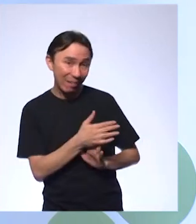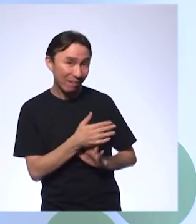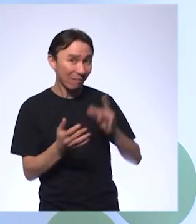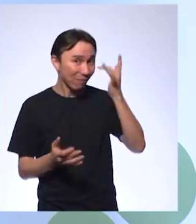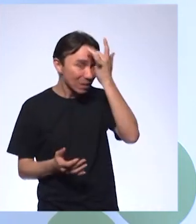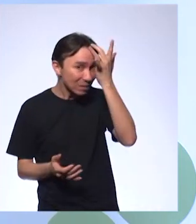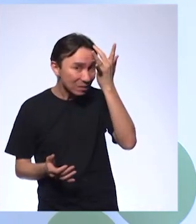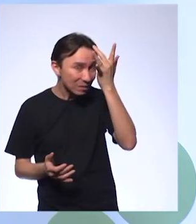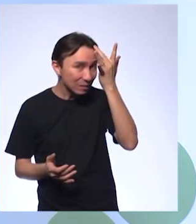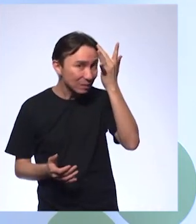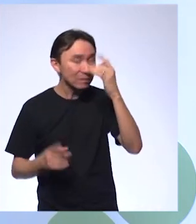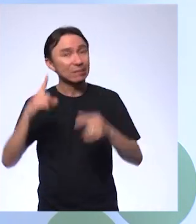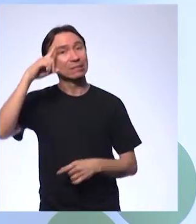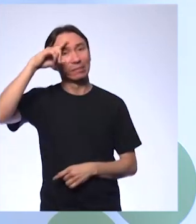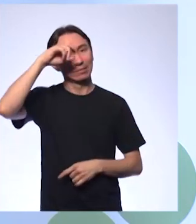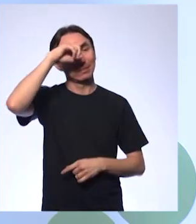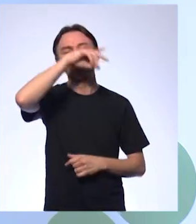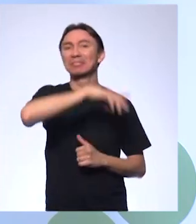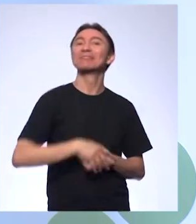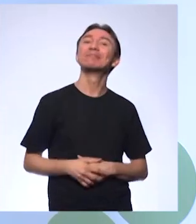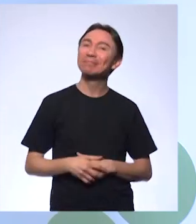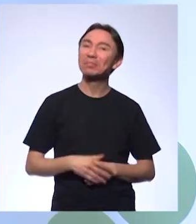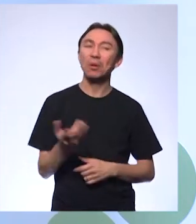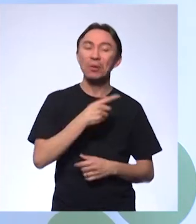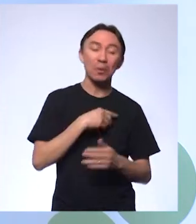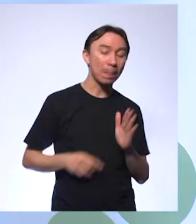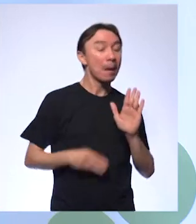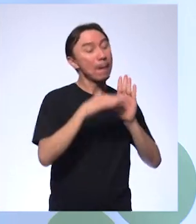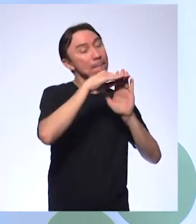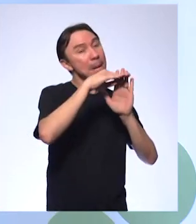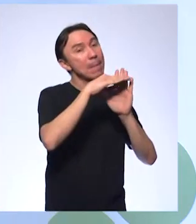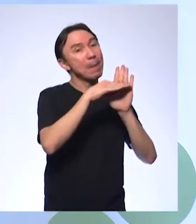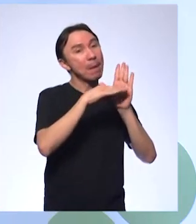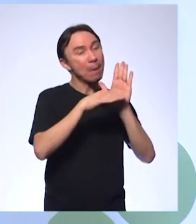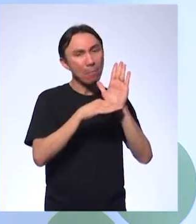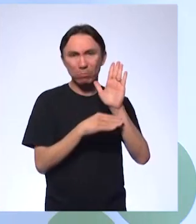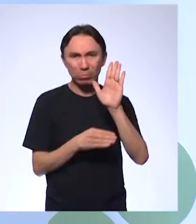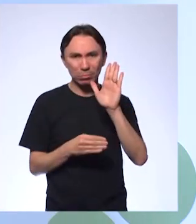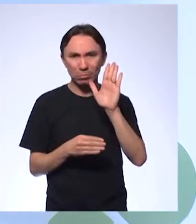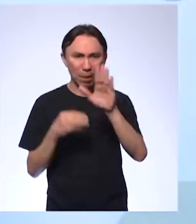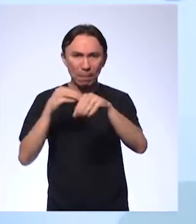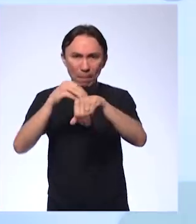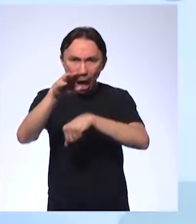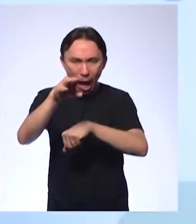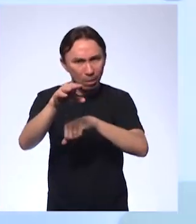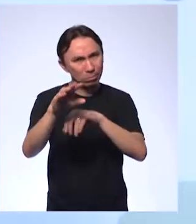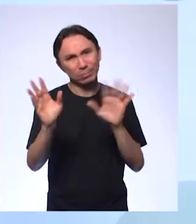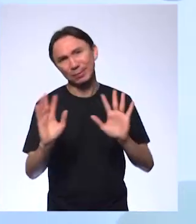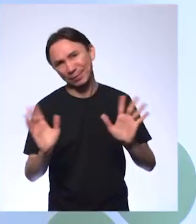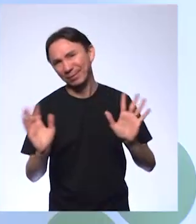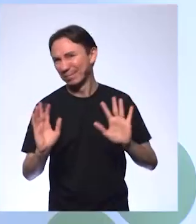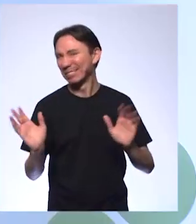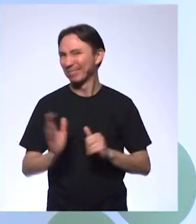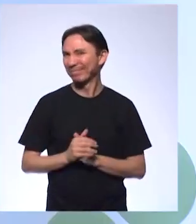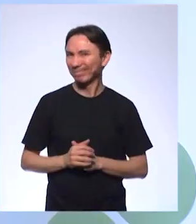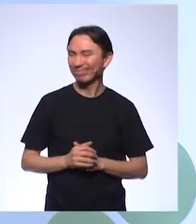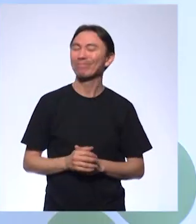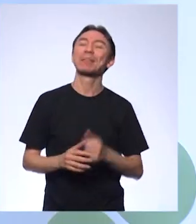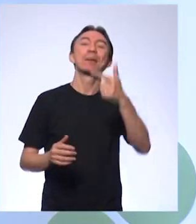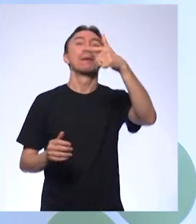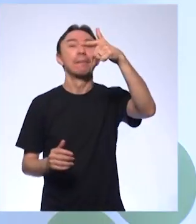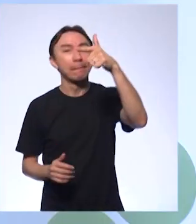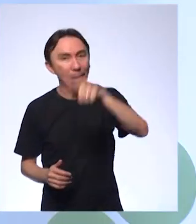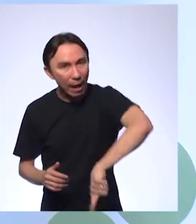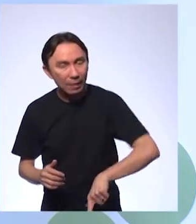tá? Até porque a gente também tenta exercitar isso o tempo inteiro. Verdade, né? nem sempre é fácil. E a gente vai assistir mais um